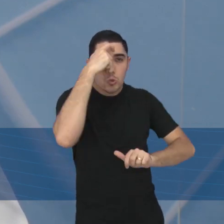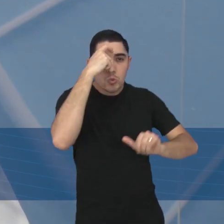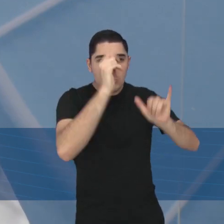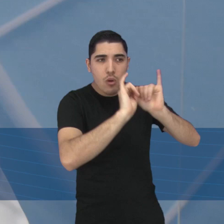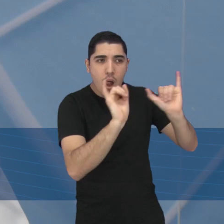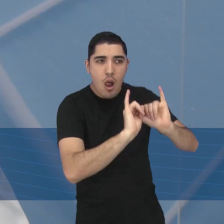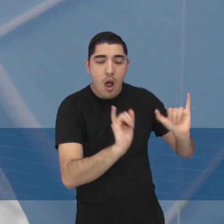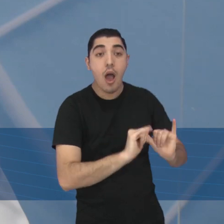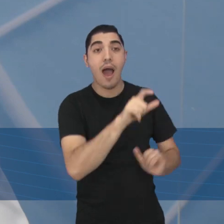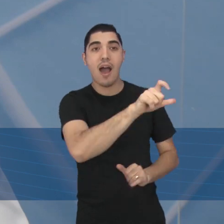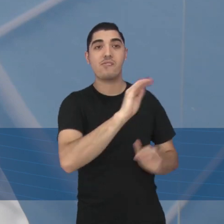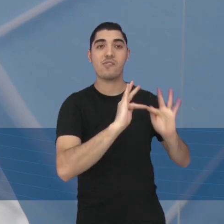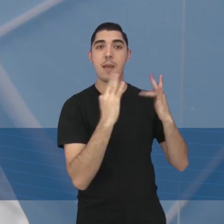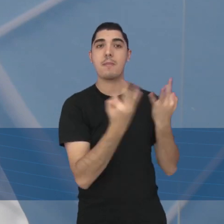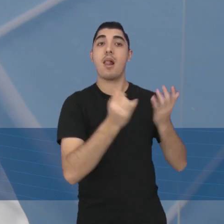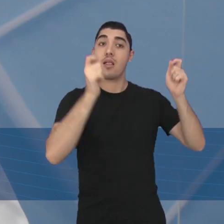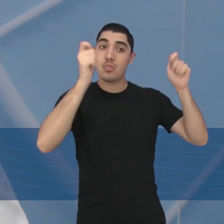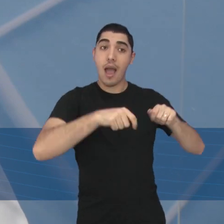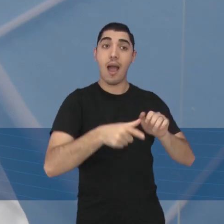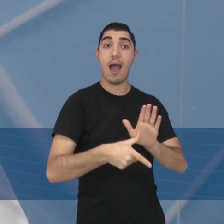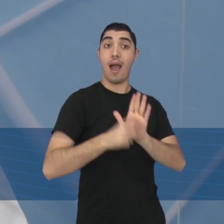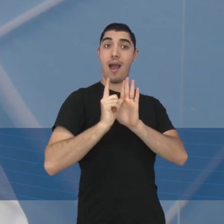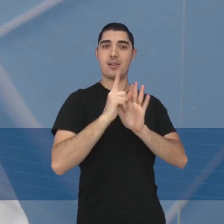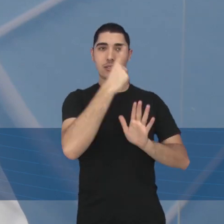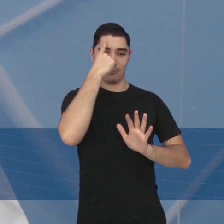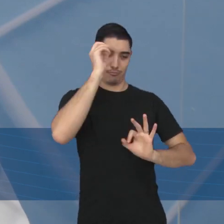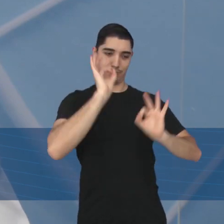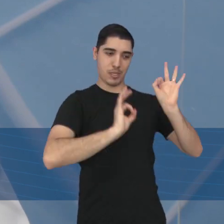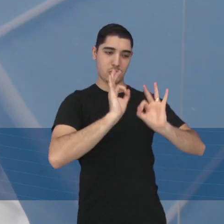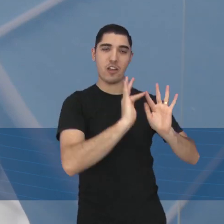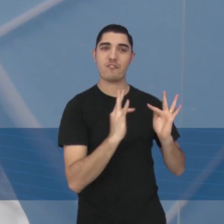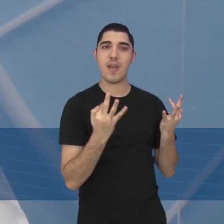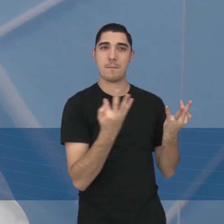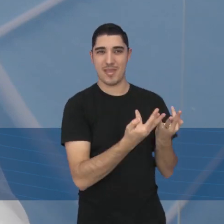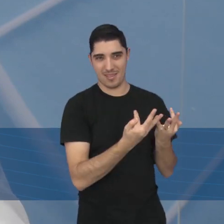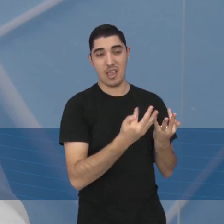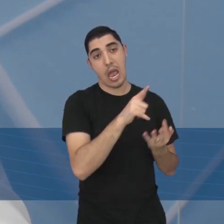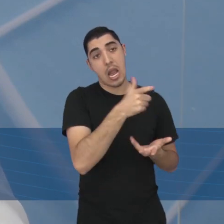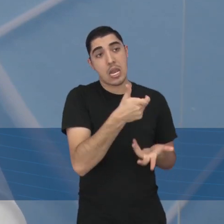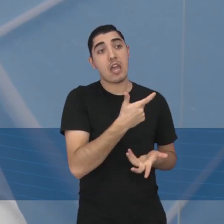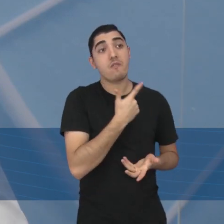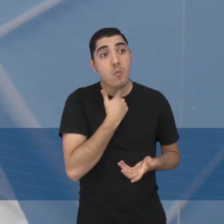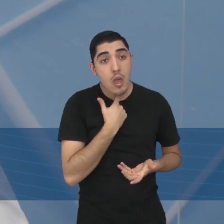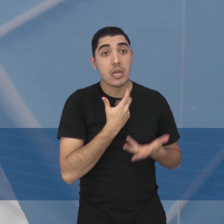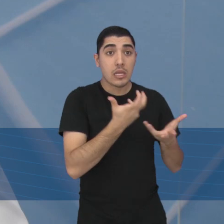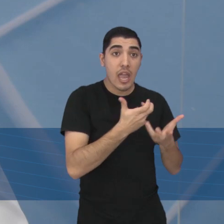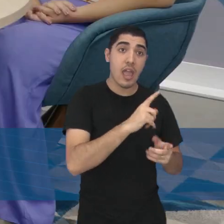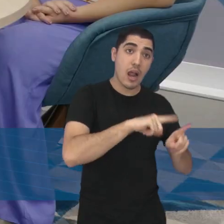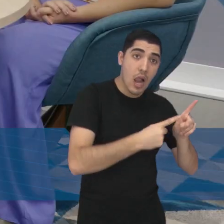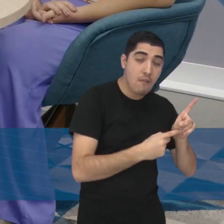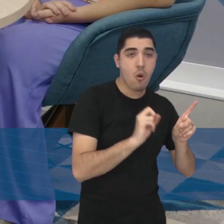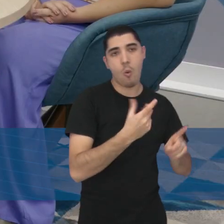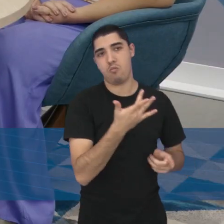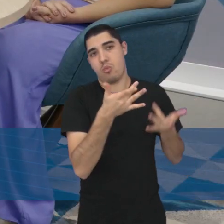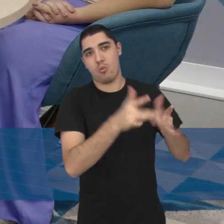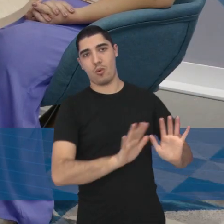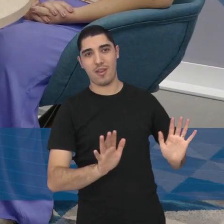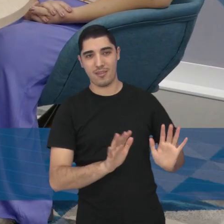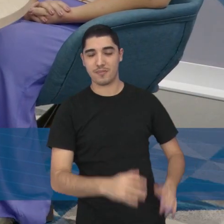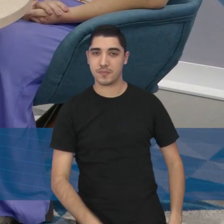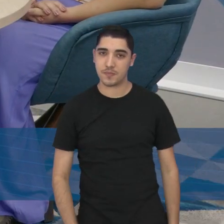família possa, sim, planejar com mais consciência, né, de se ter filho ou não ter filho. Estela?